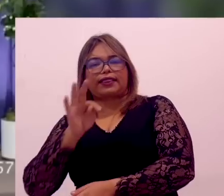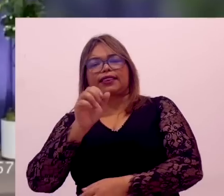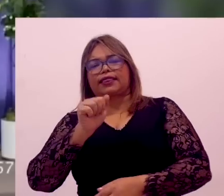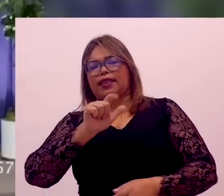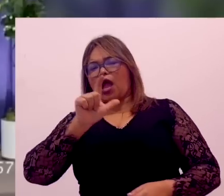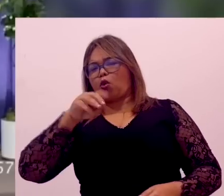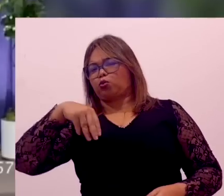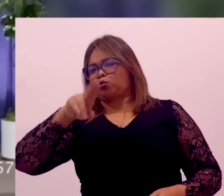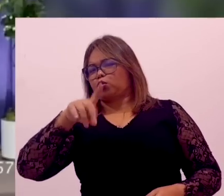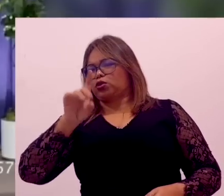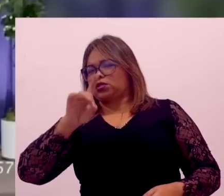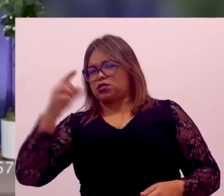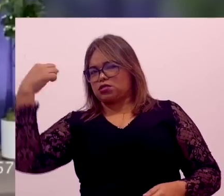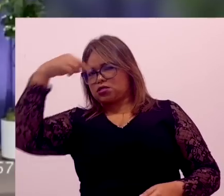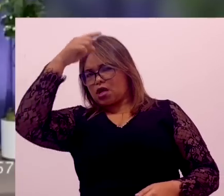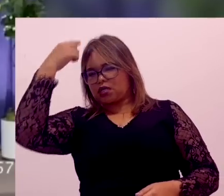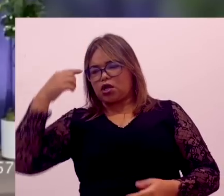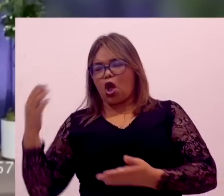de Santíssima Cabala.